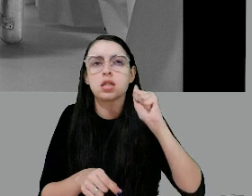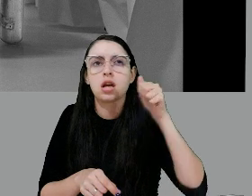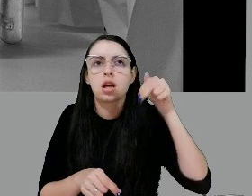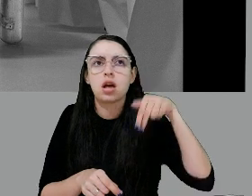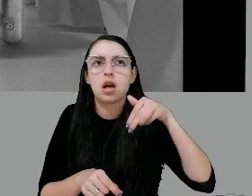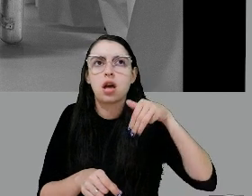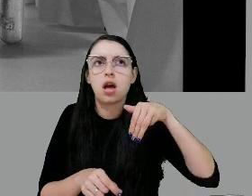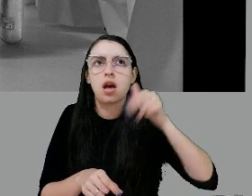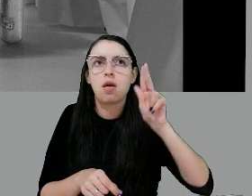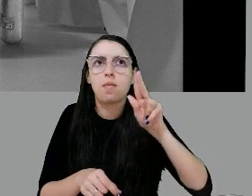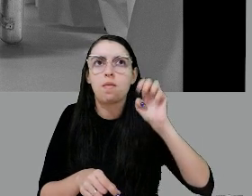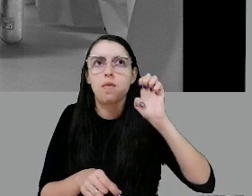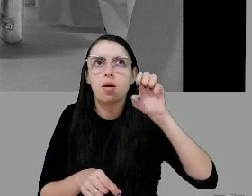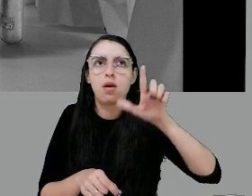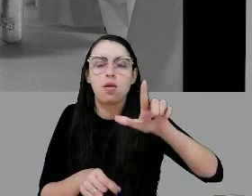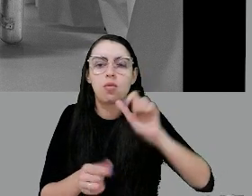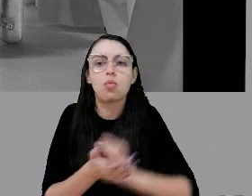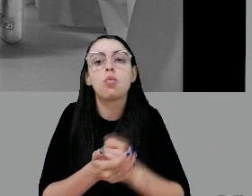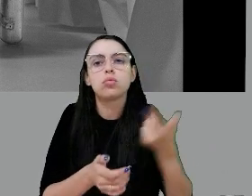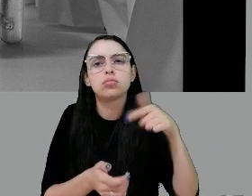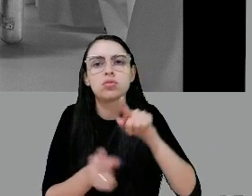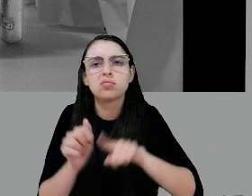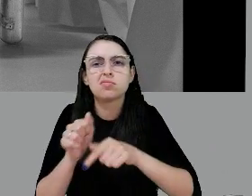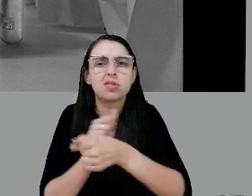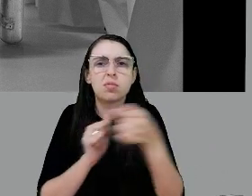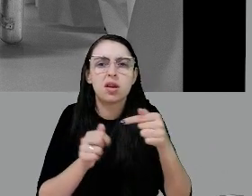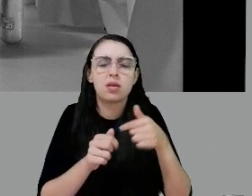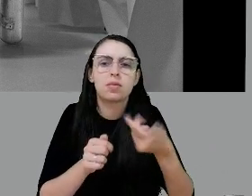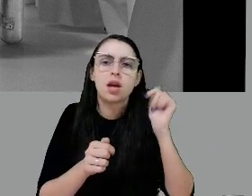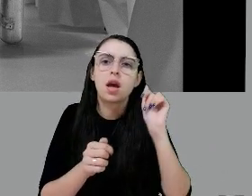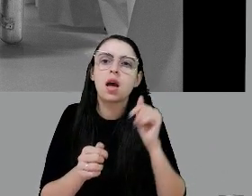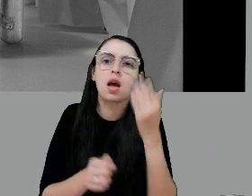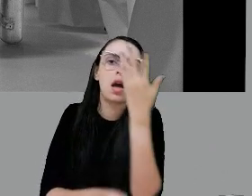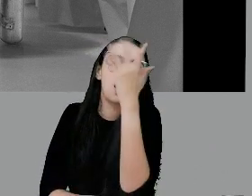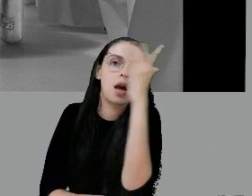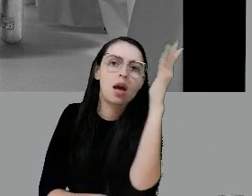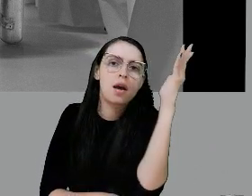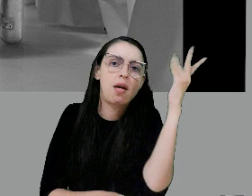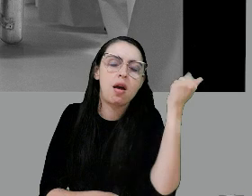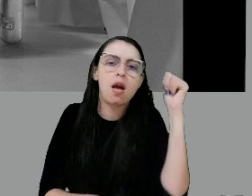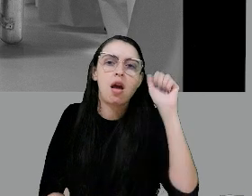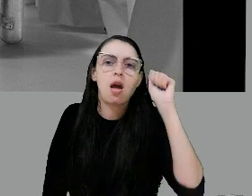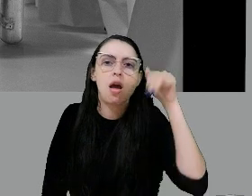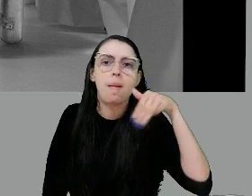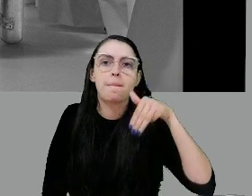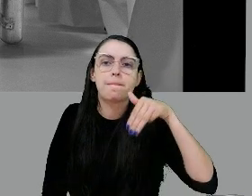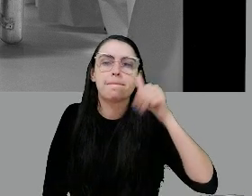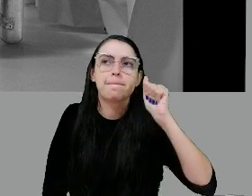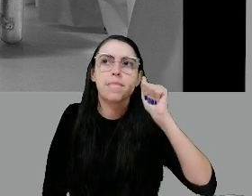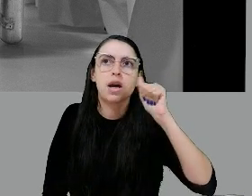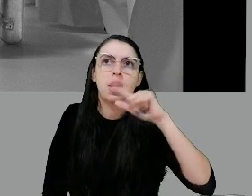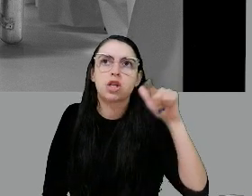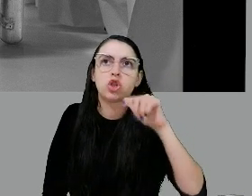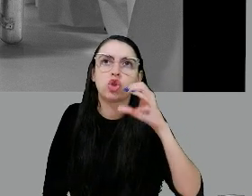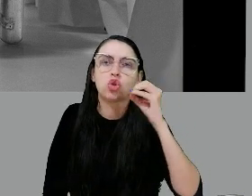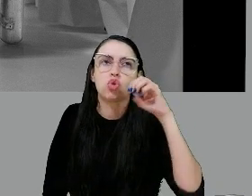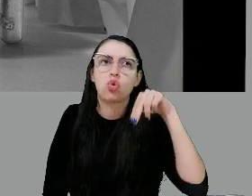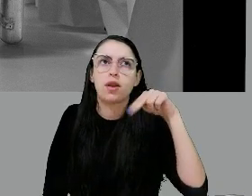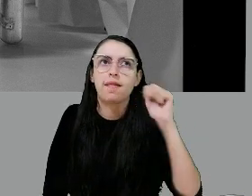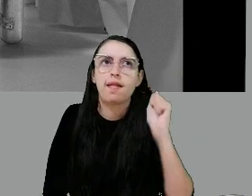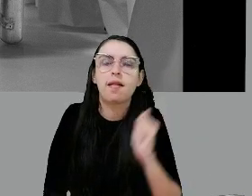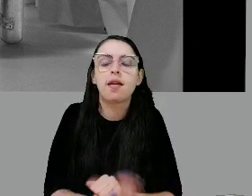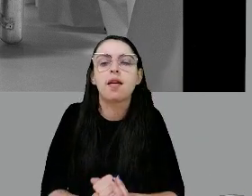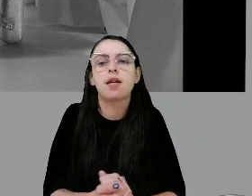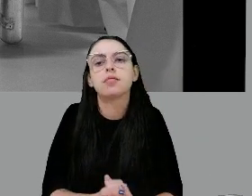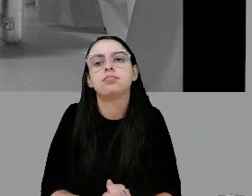branco, que agora inaugurou, a semana passada, a série Amazônia, que é monumental, se